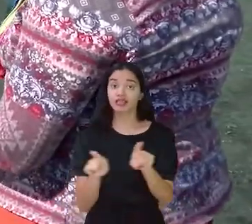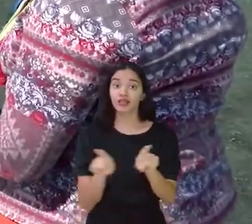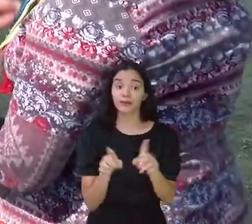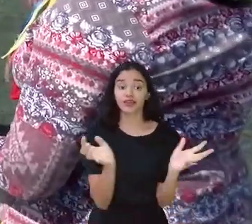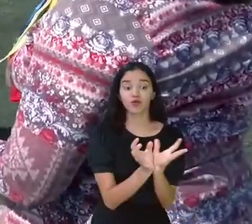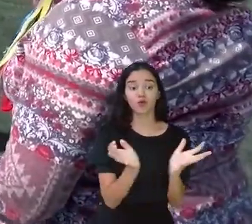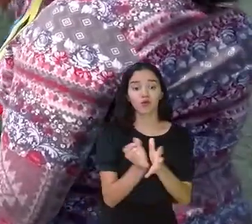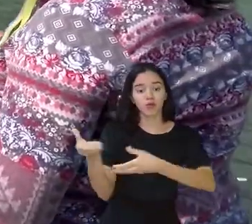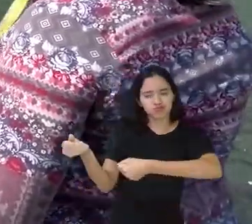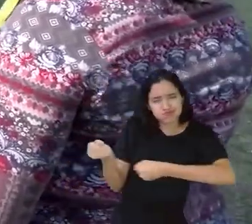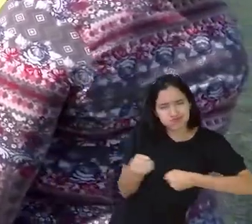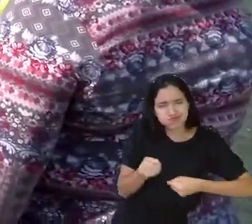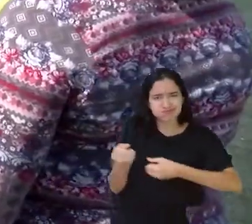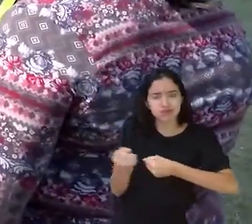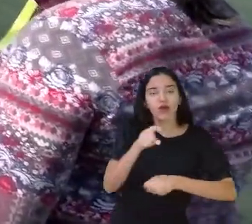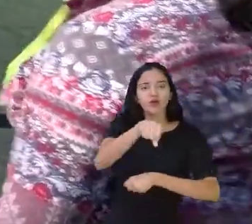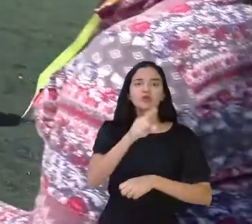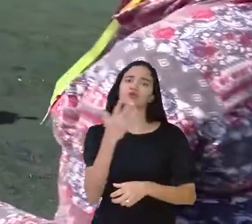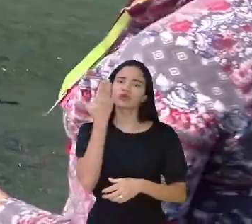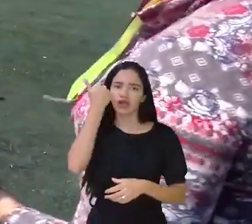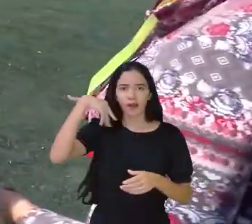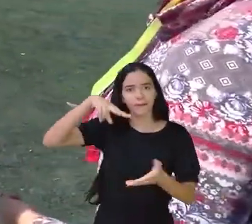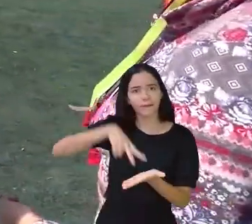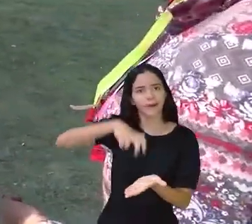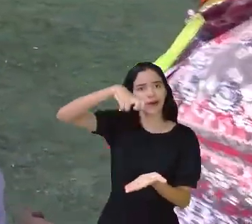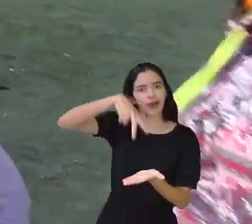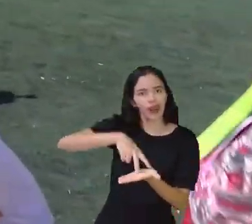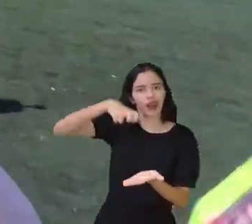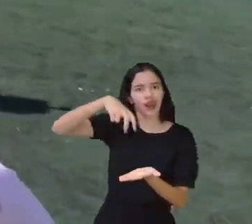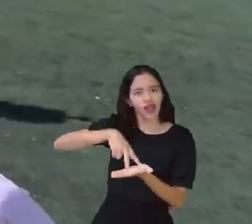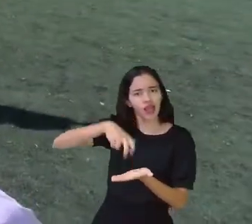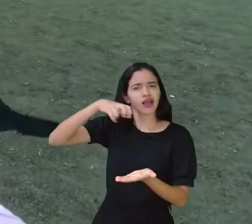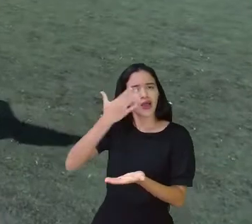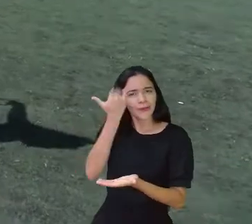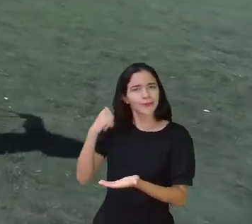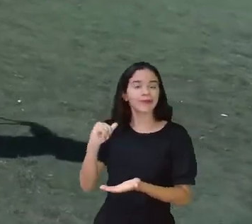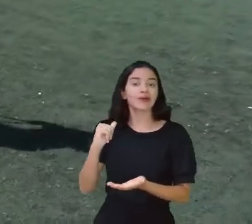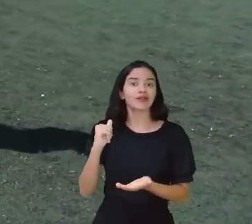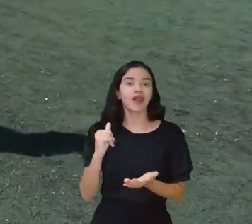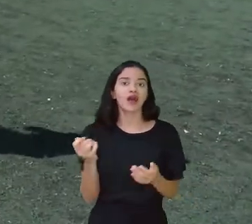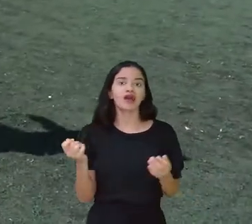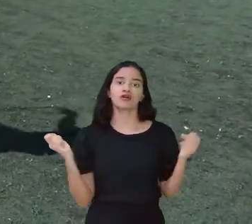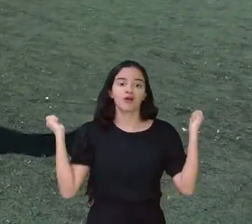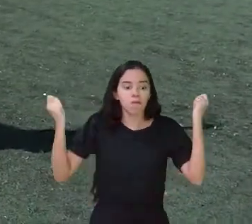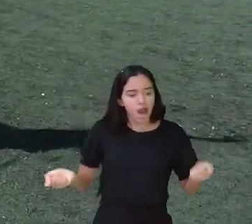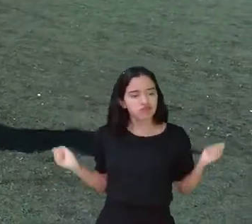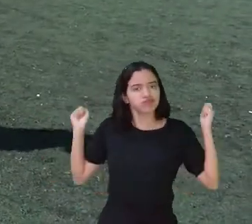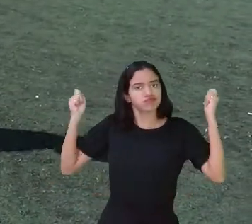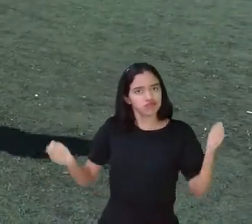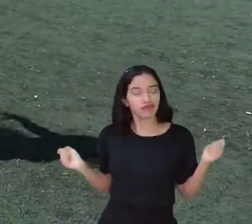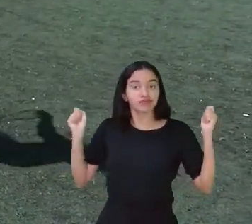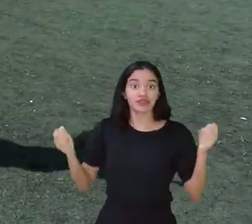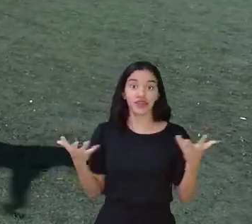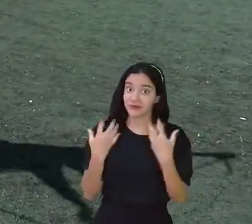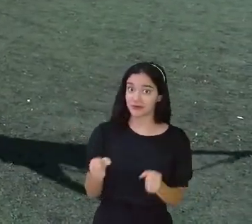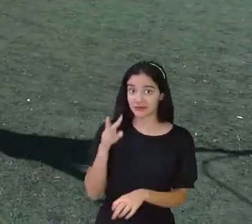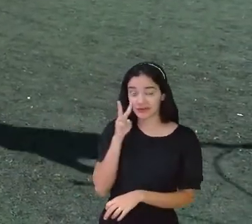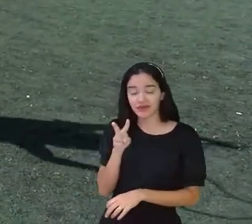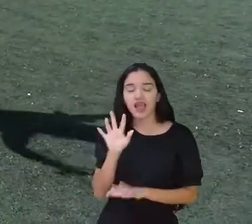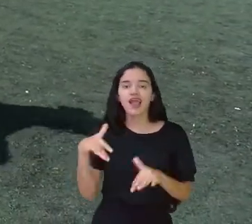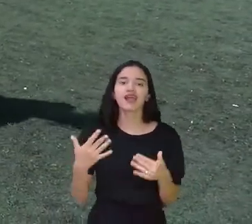também. Tu sabe pular? Eu acho que eu sei pular. E pular corda? Será que eu sei pular? Vamos ver.